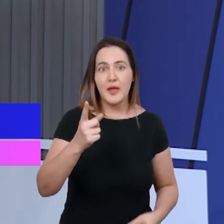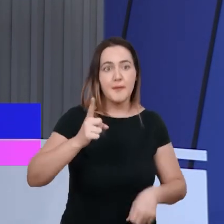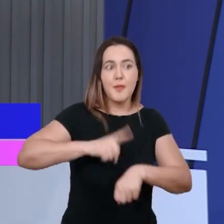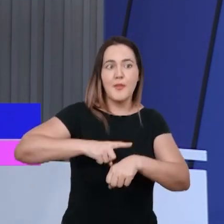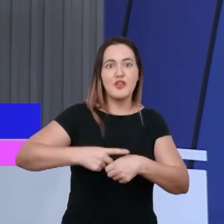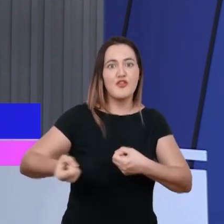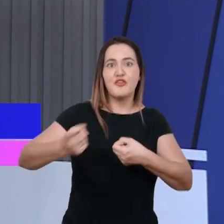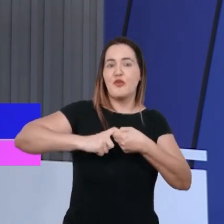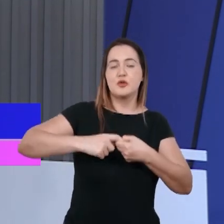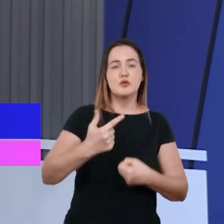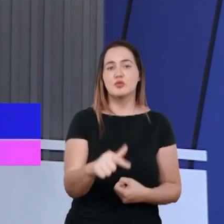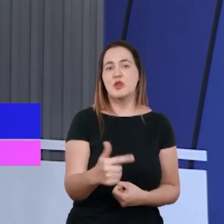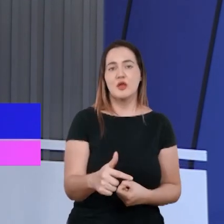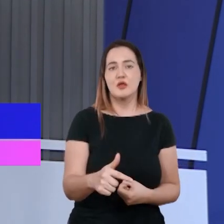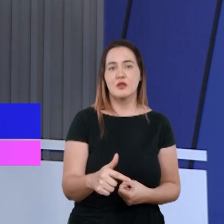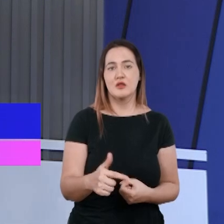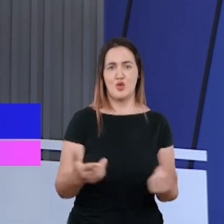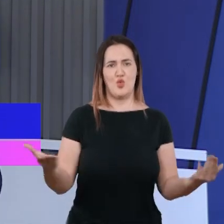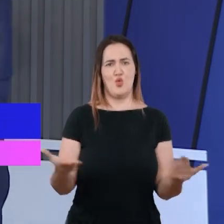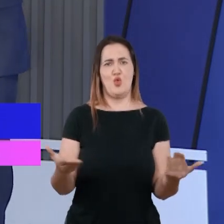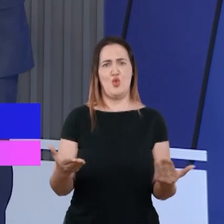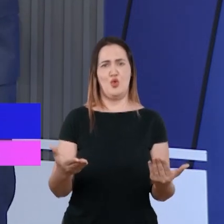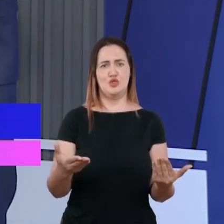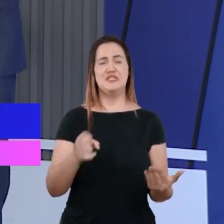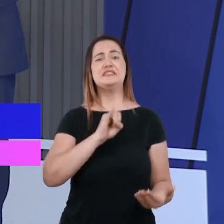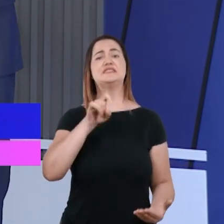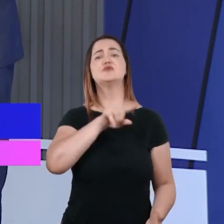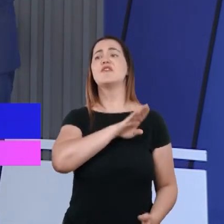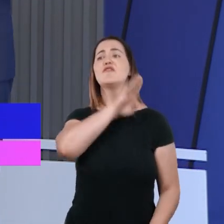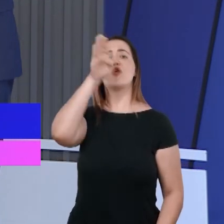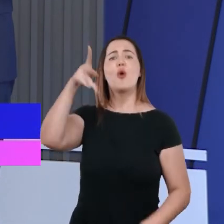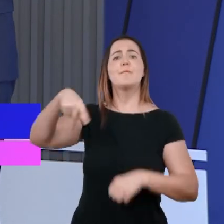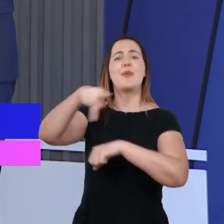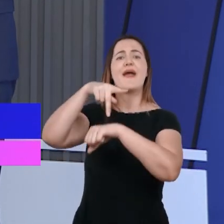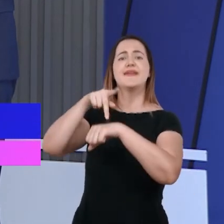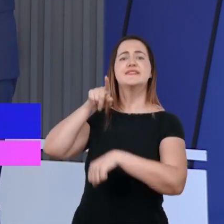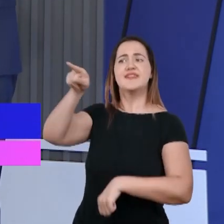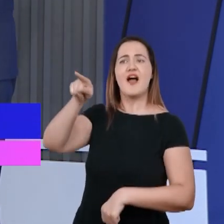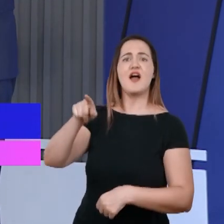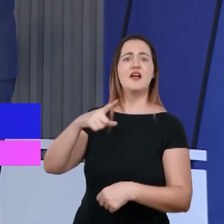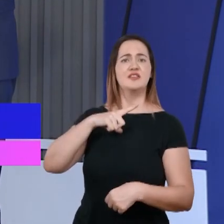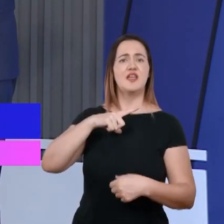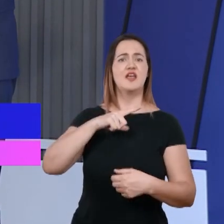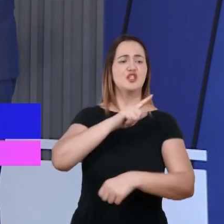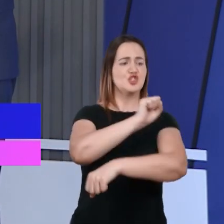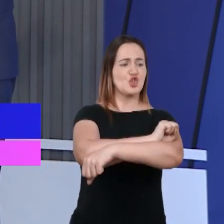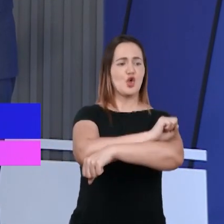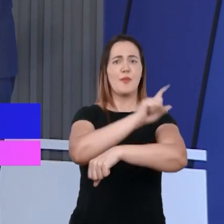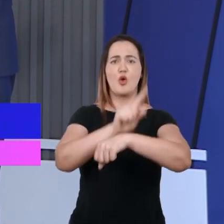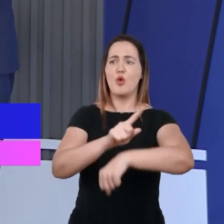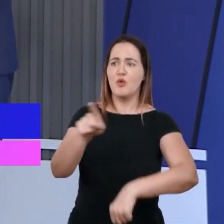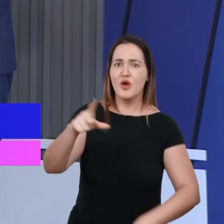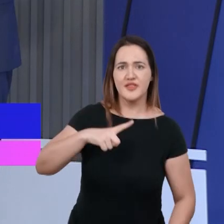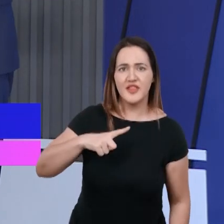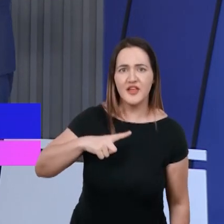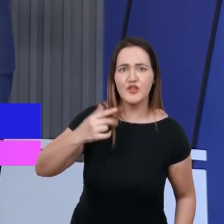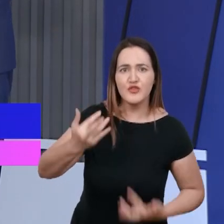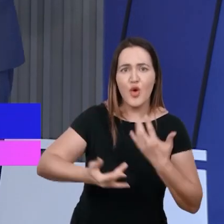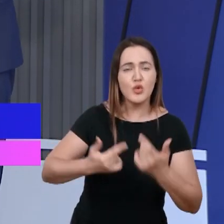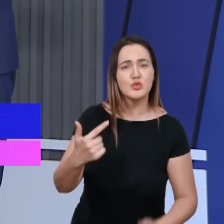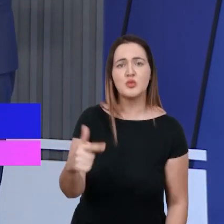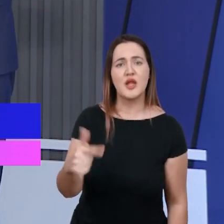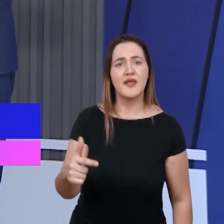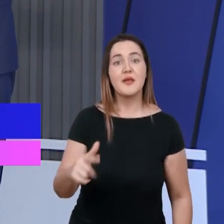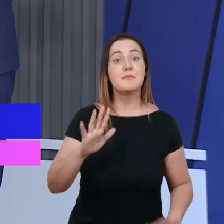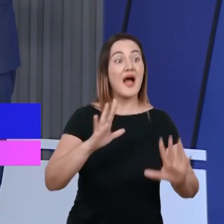a vingança do fogo eterno e não estão queimando hoje. Não tem mais fogo lá. Mas aquele fogo